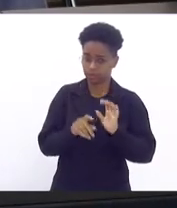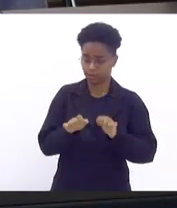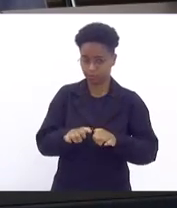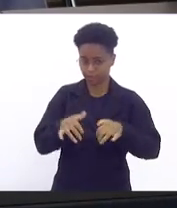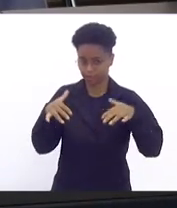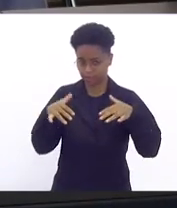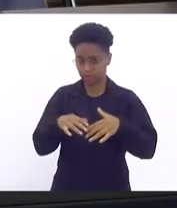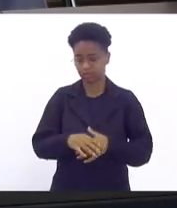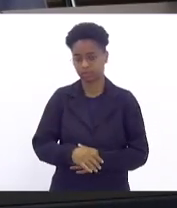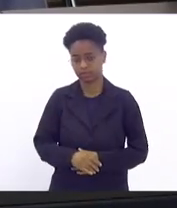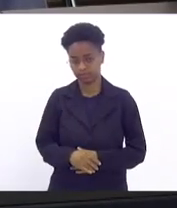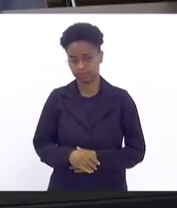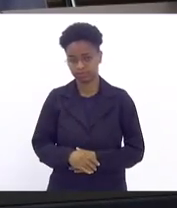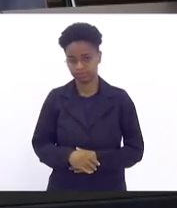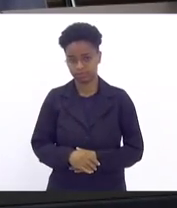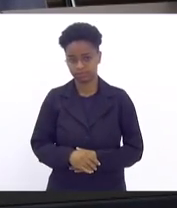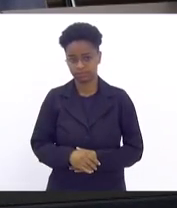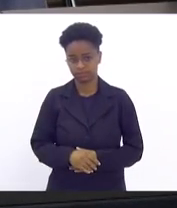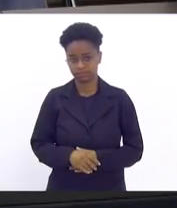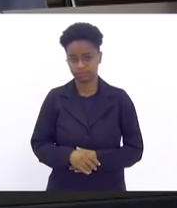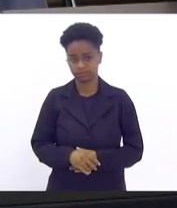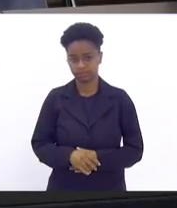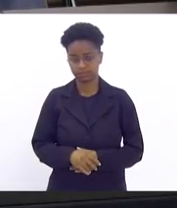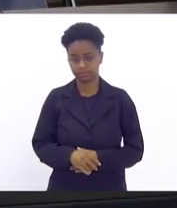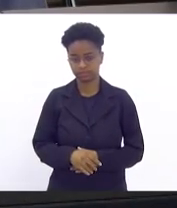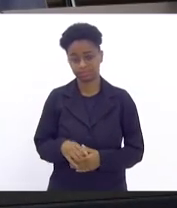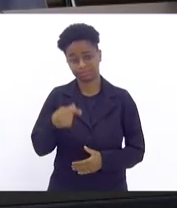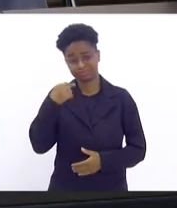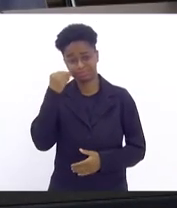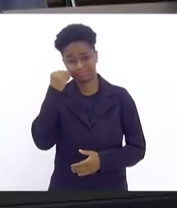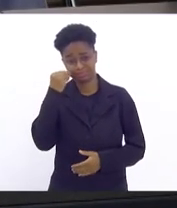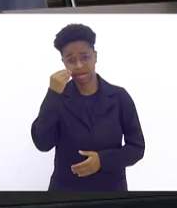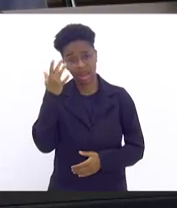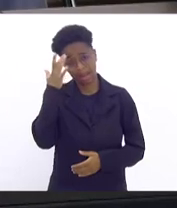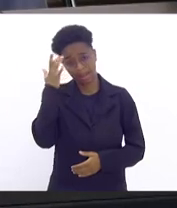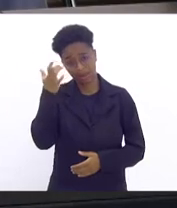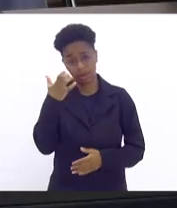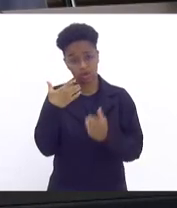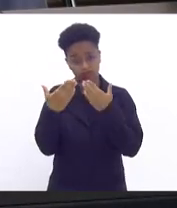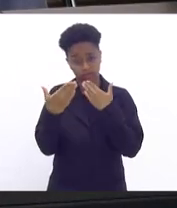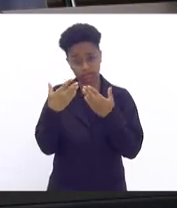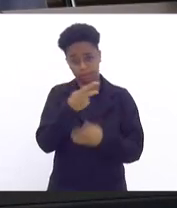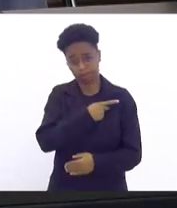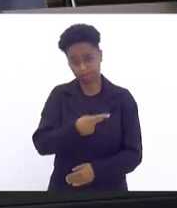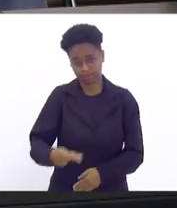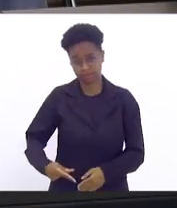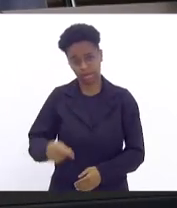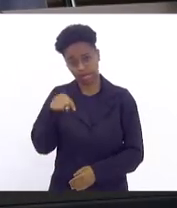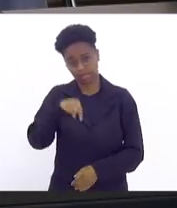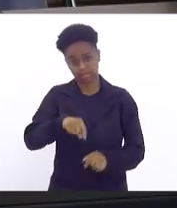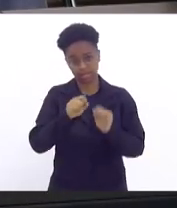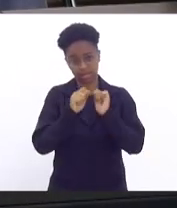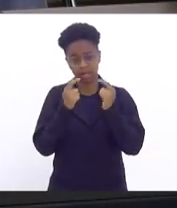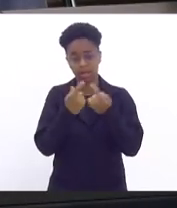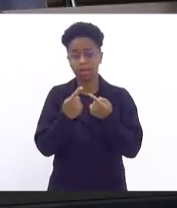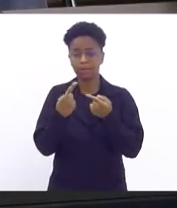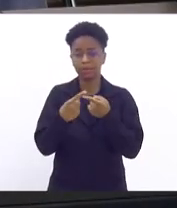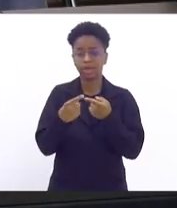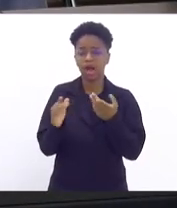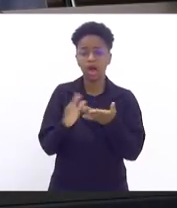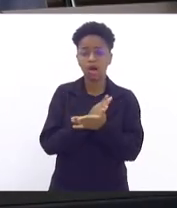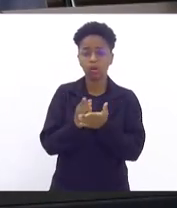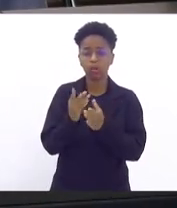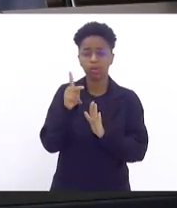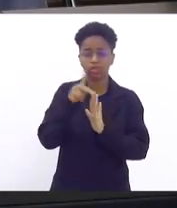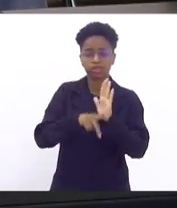e vou ver se eu consigo falar amanhã com presidente da casa tem alguns projetos mas não são os